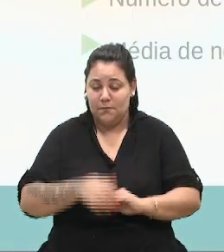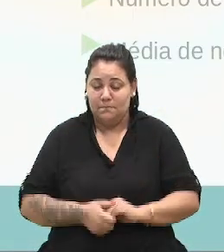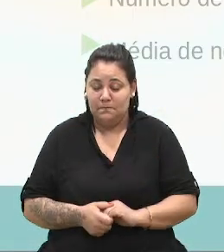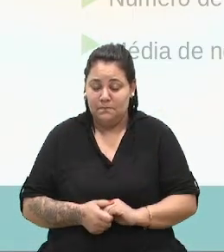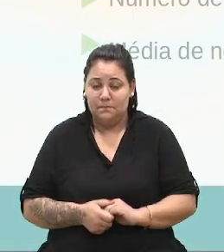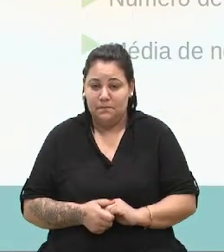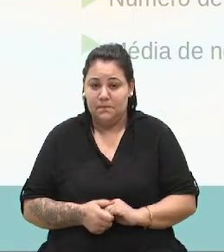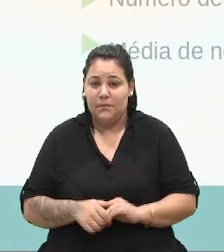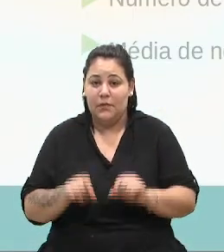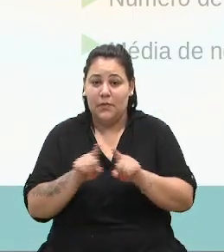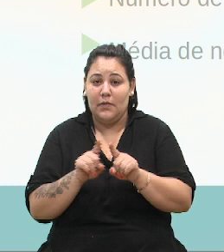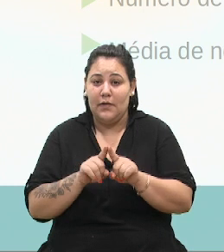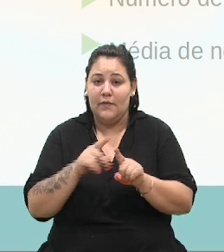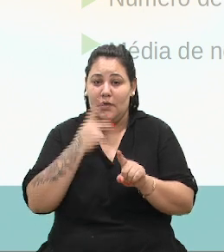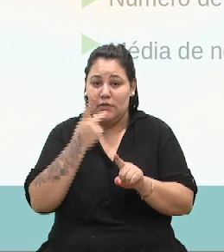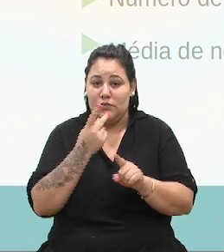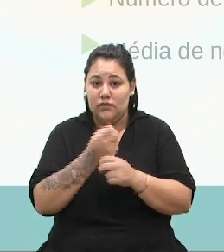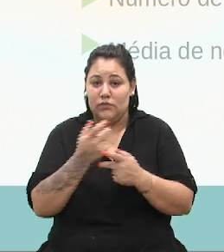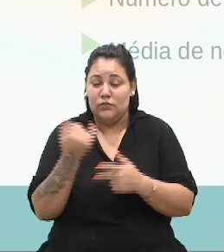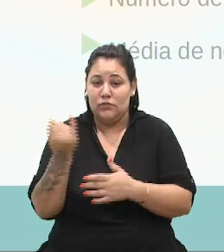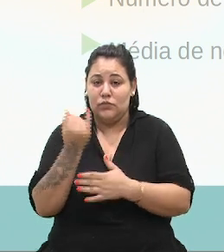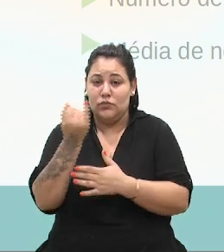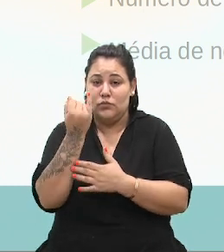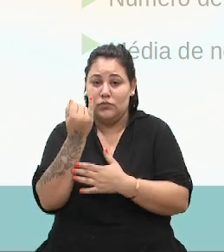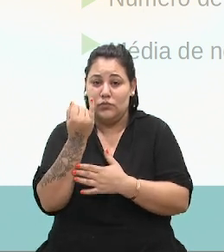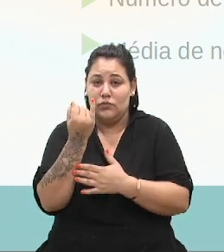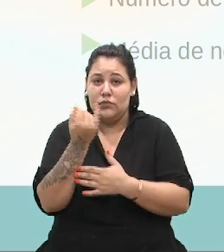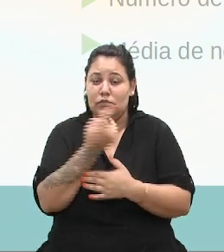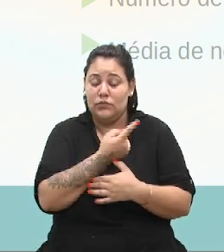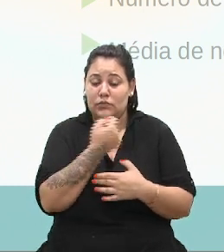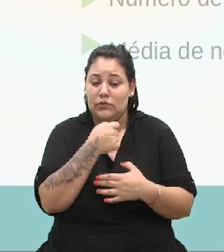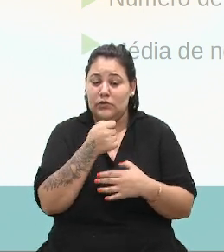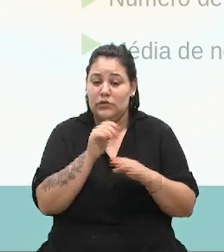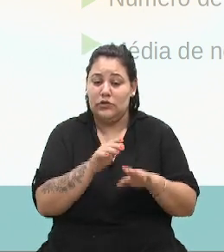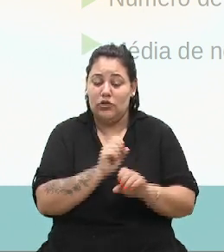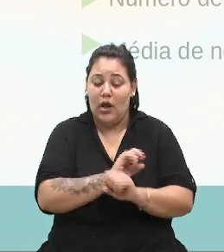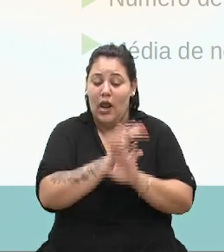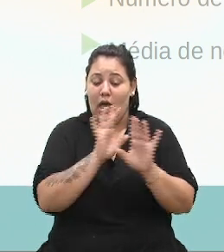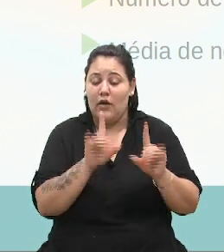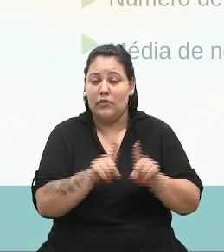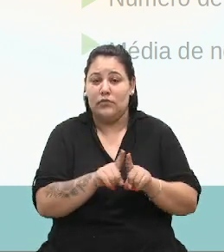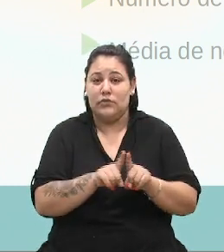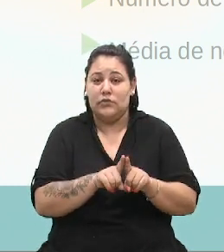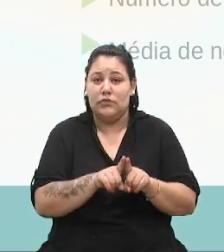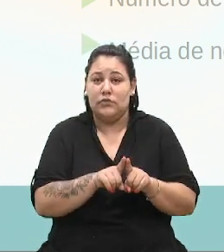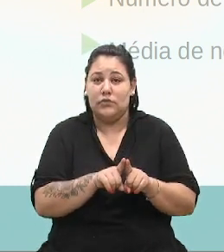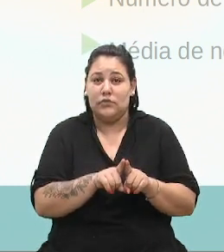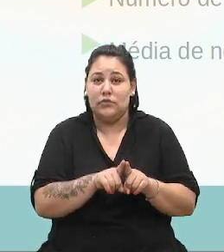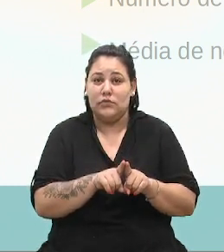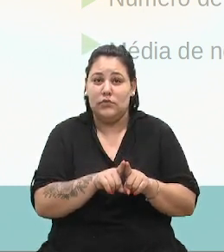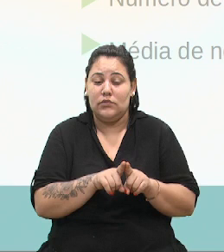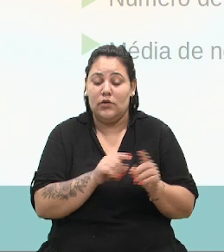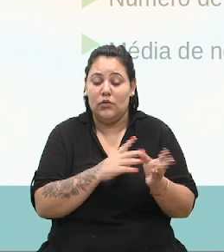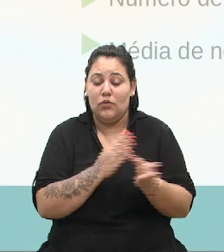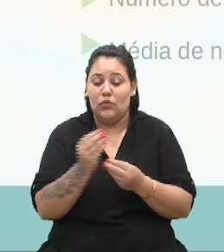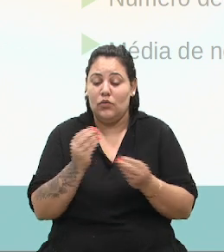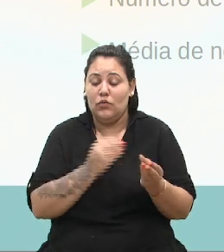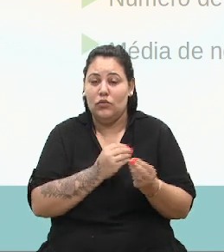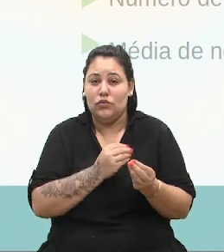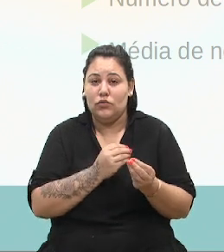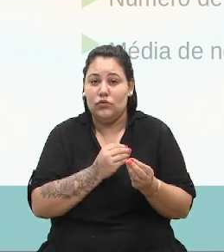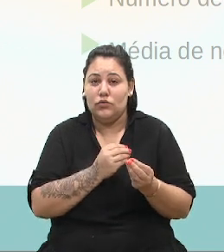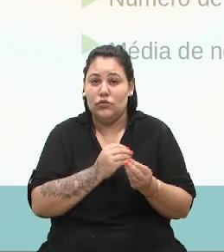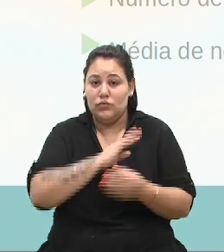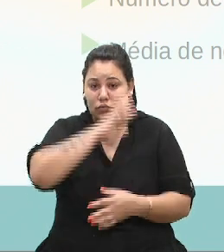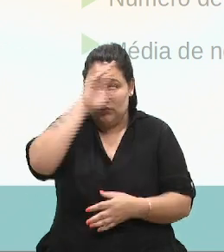questão, uma questão que muito importante que nós temos que rechaçar aqui, é a questão da muitos municípios quererem a abertura de